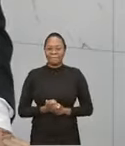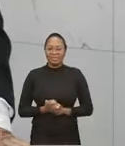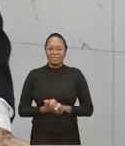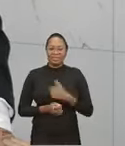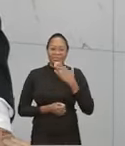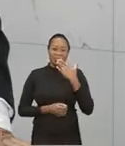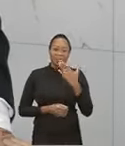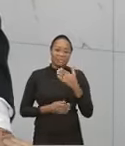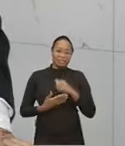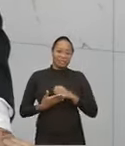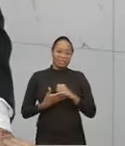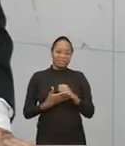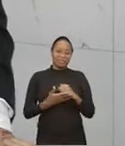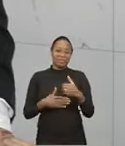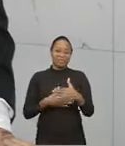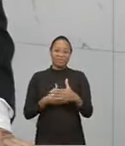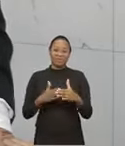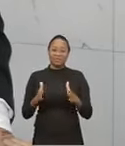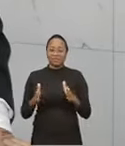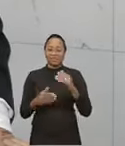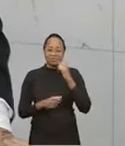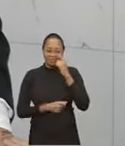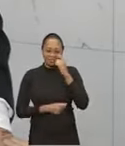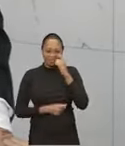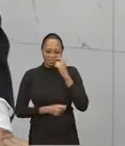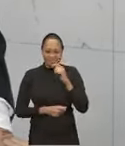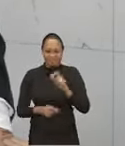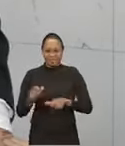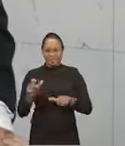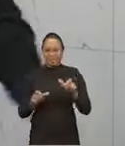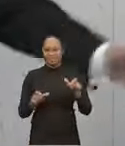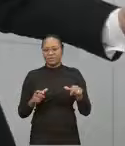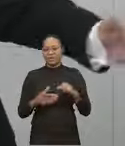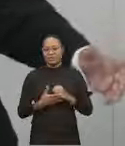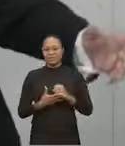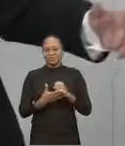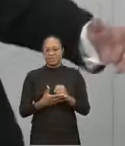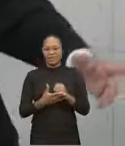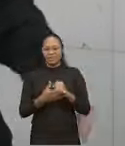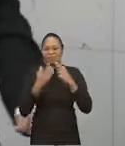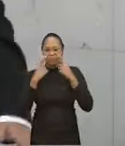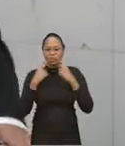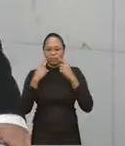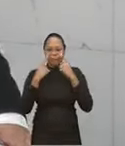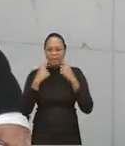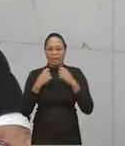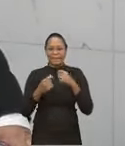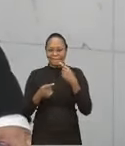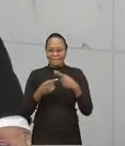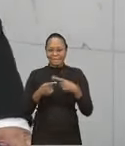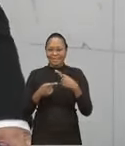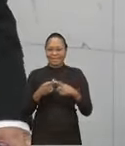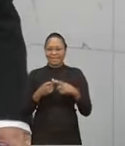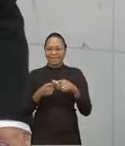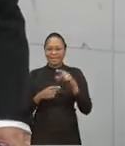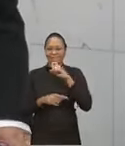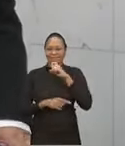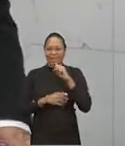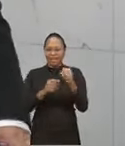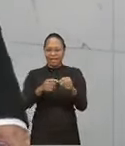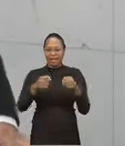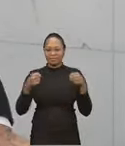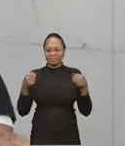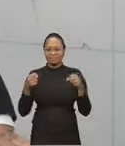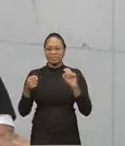para entregar a cesta. E a pessoa que foi entregar saiu de lá com o coração partido, chorando, porque ela abriu a geladeira, só tinha uma